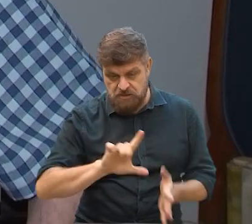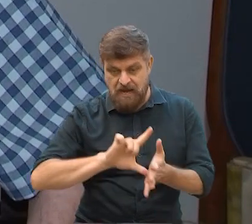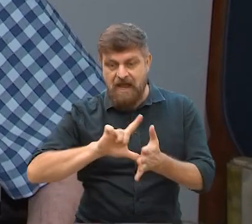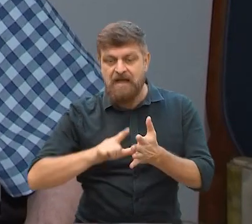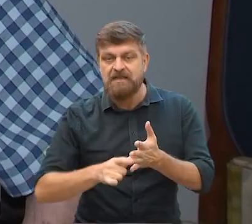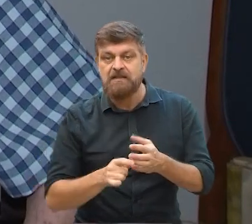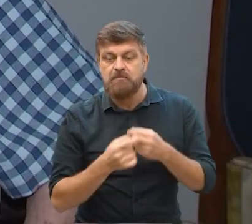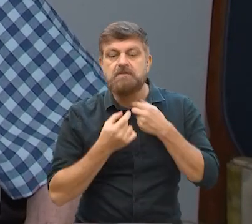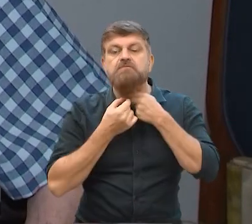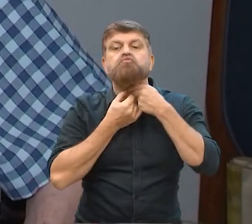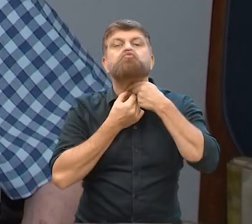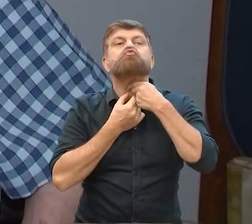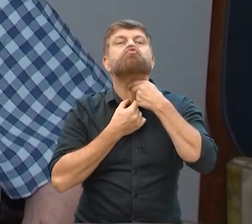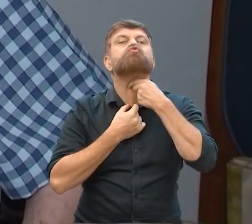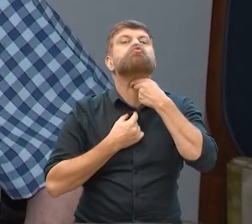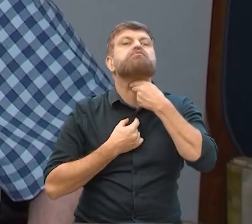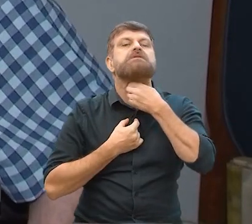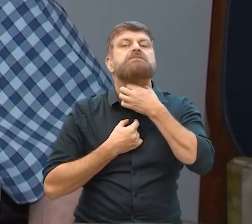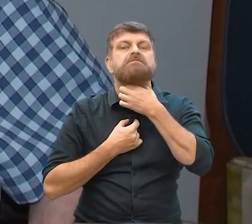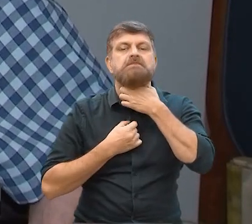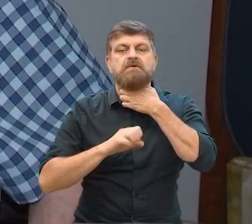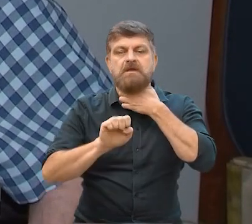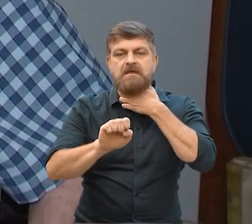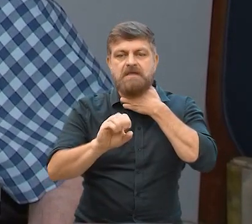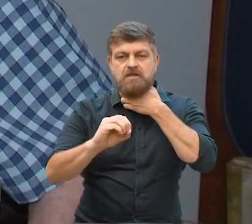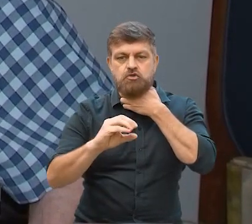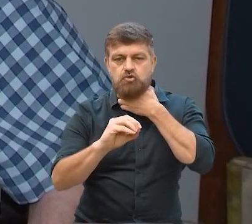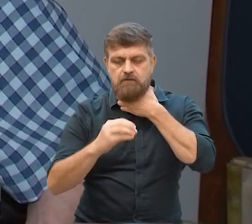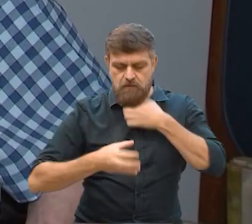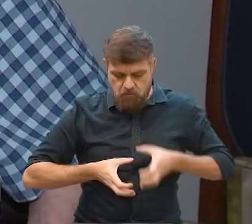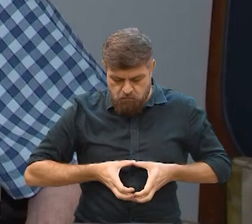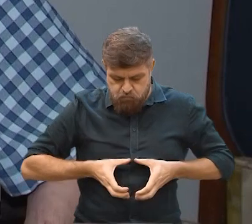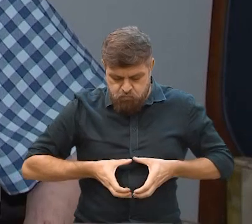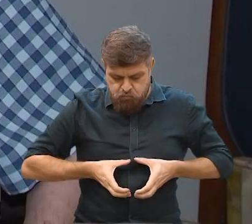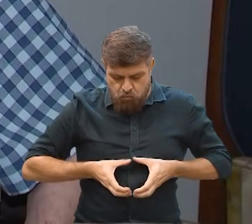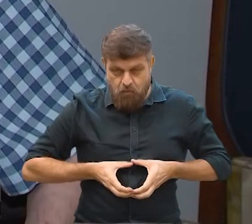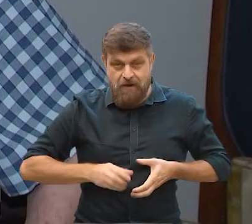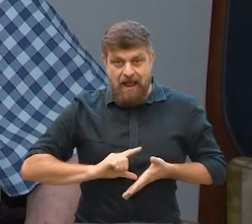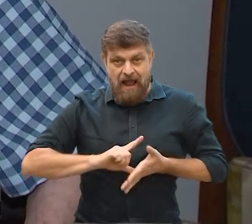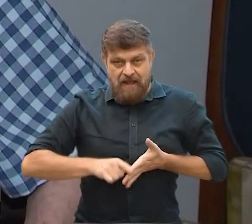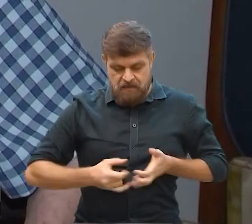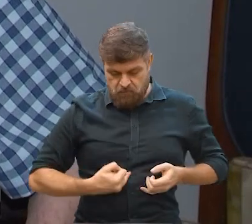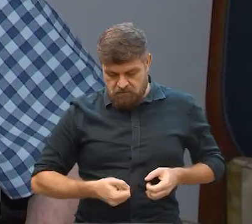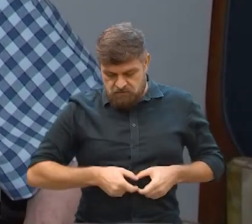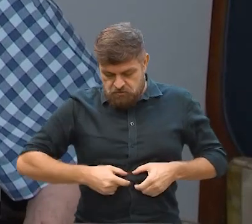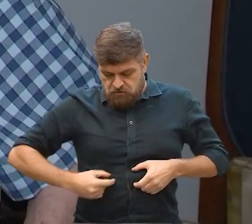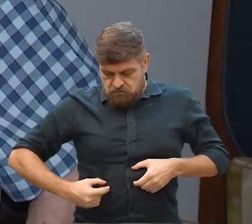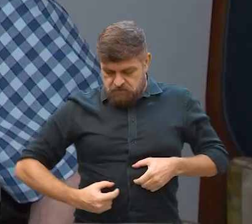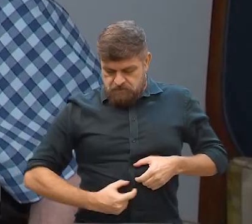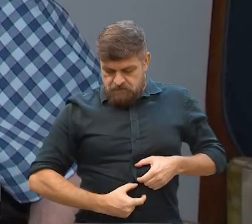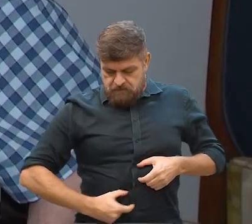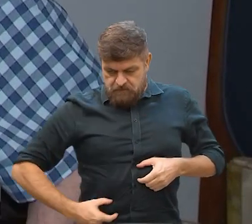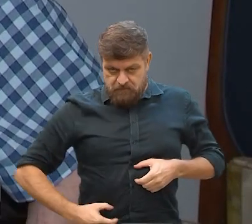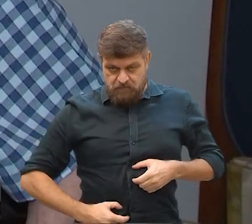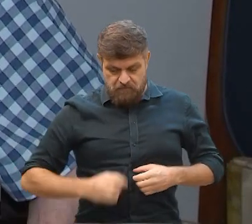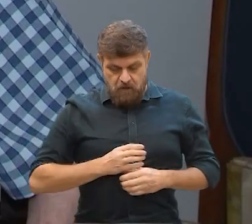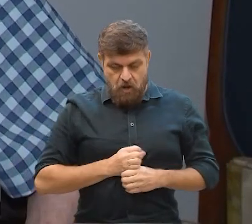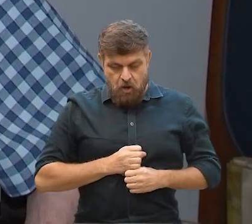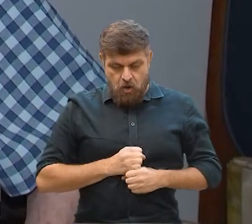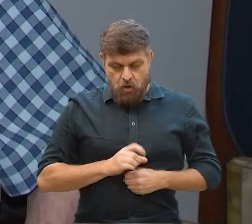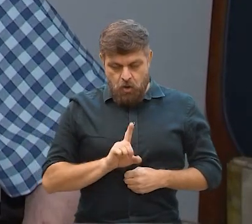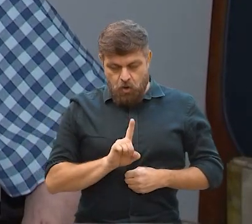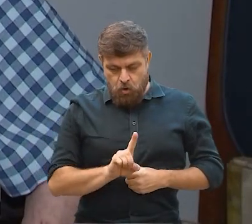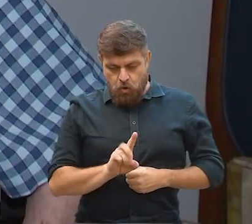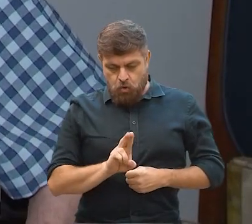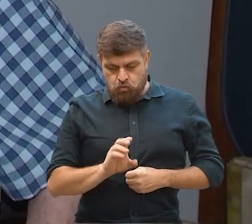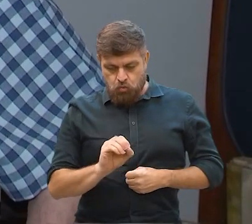o esôfago, o intestino estômago, depois o intestino delgado, que é composto pelo duodeno e